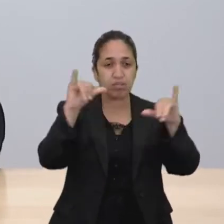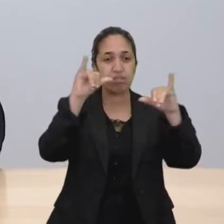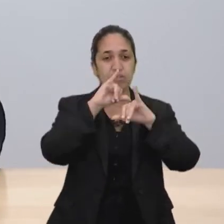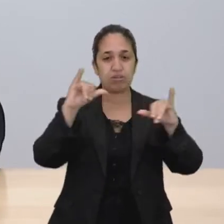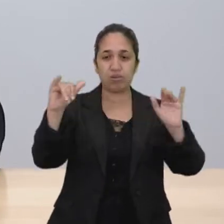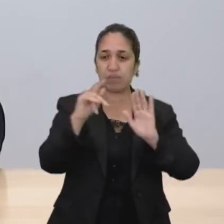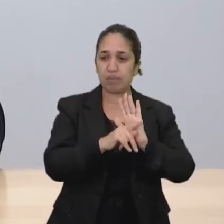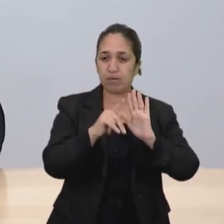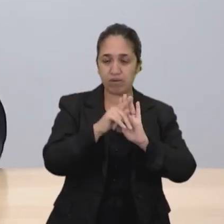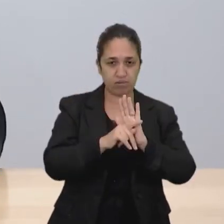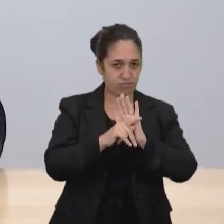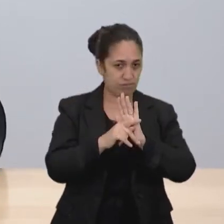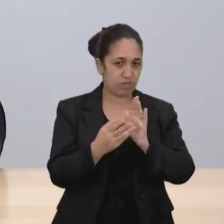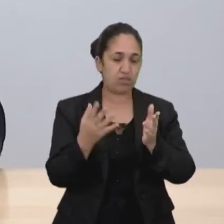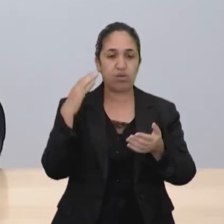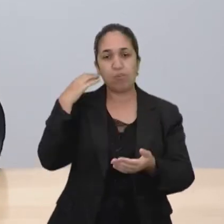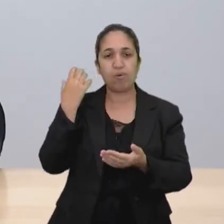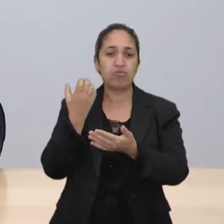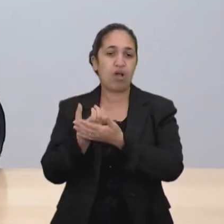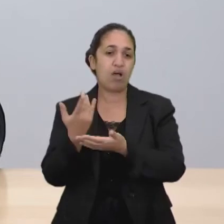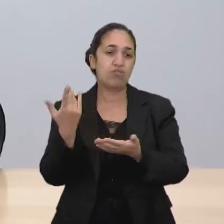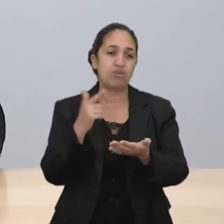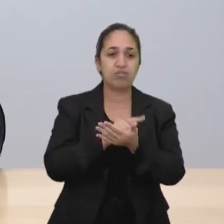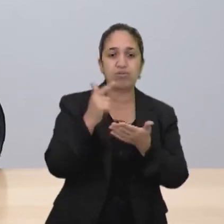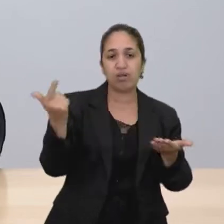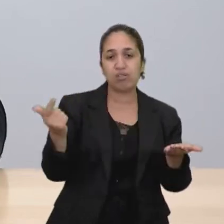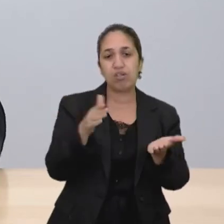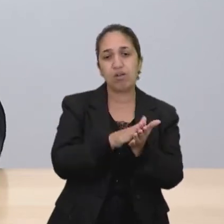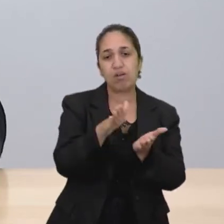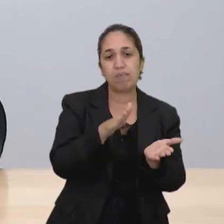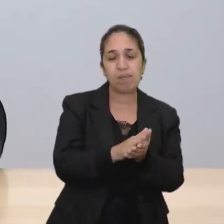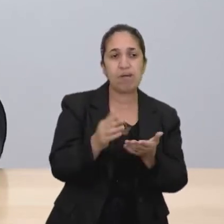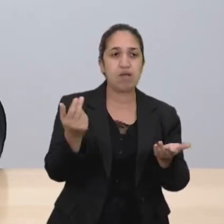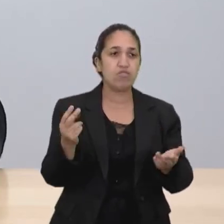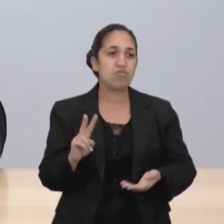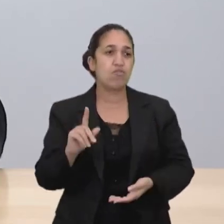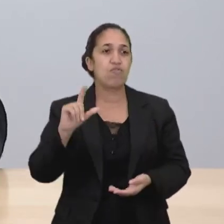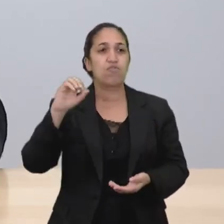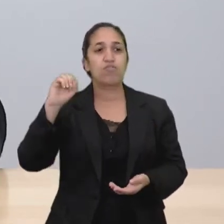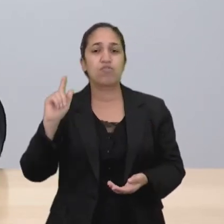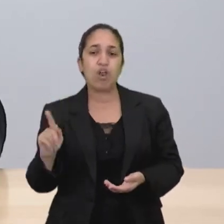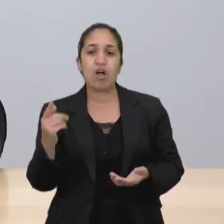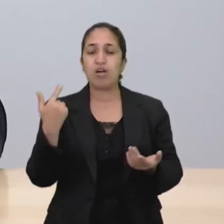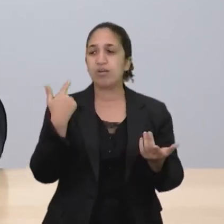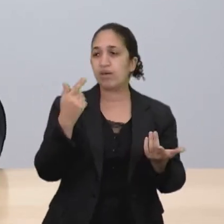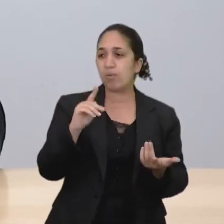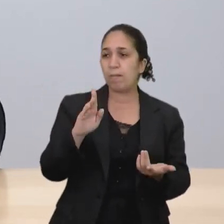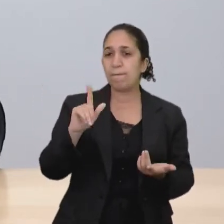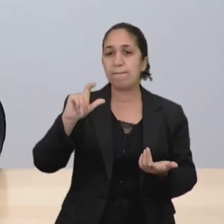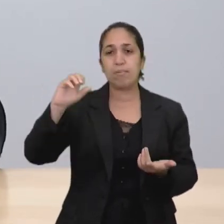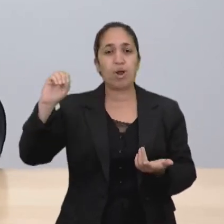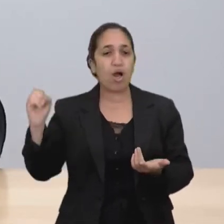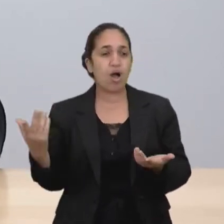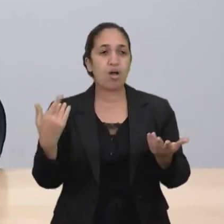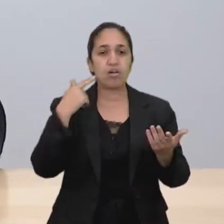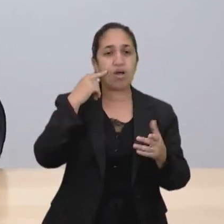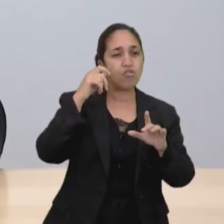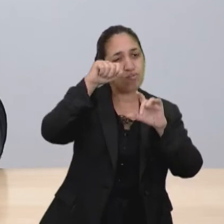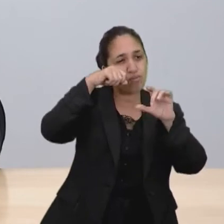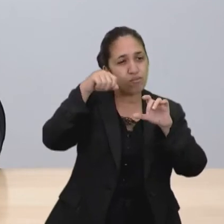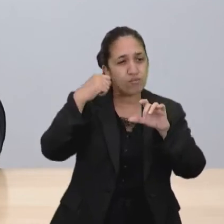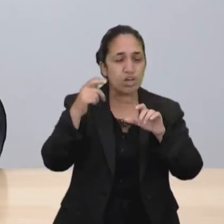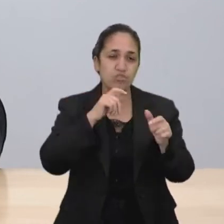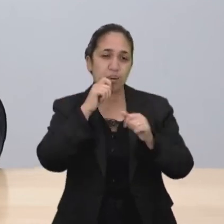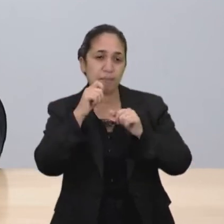projeto, Então, é um podcast, é um jornal impresso, é um vídeo, é um vlog, é um blog, é uma videoreportagem. Qual vai